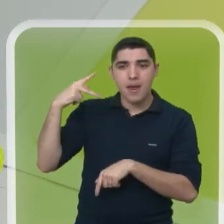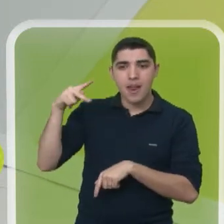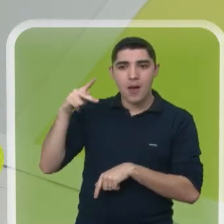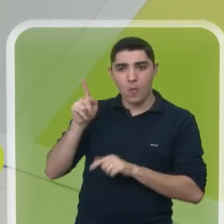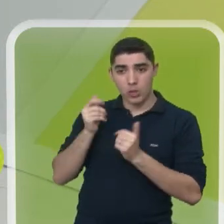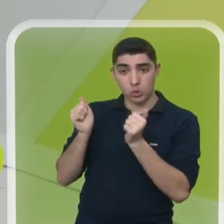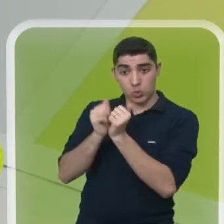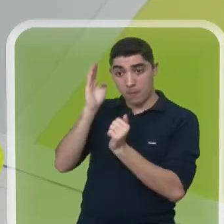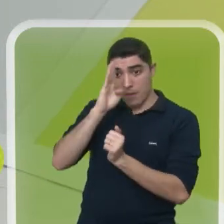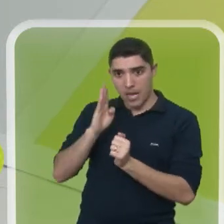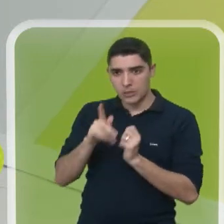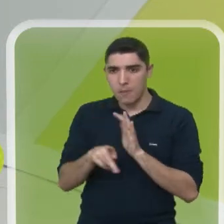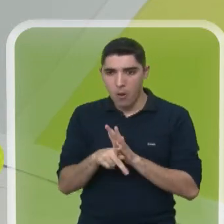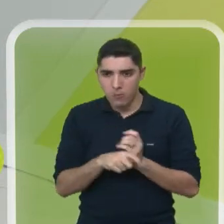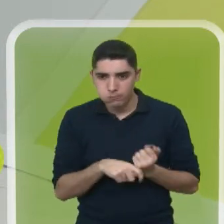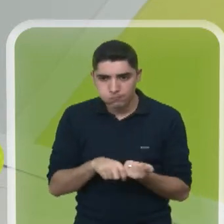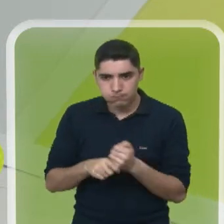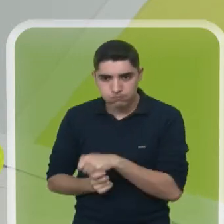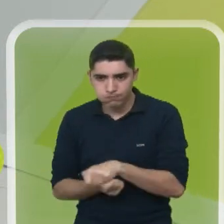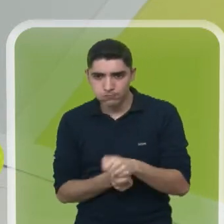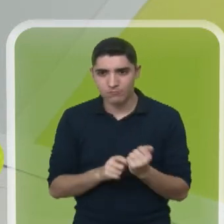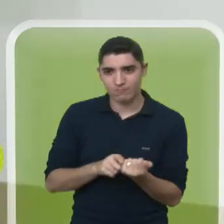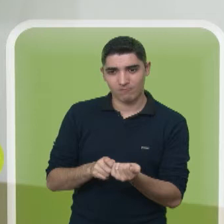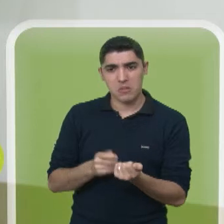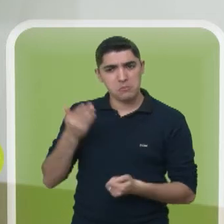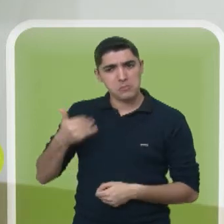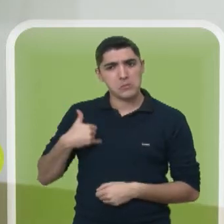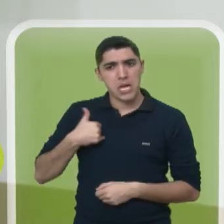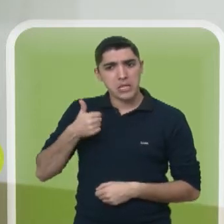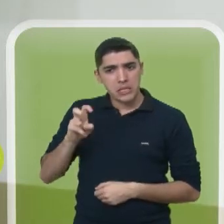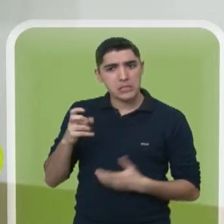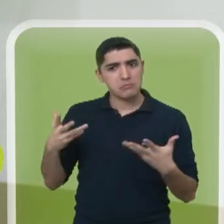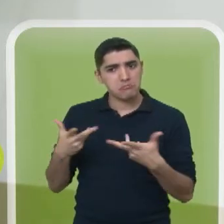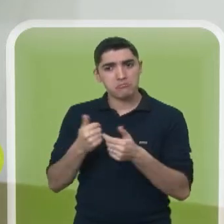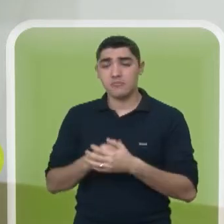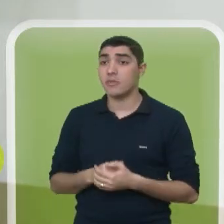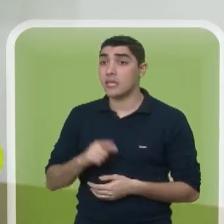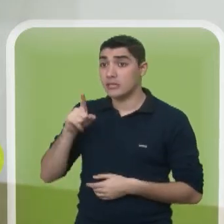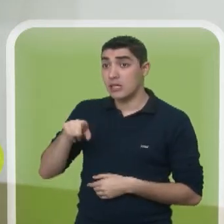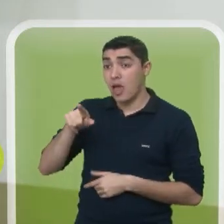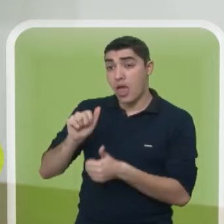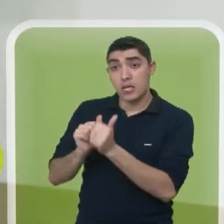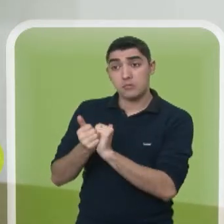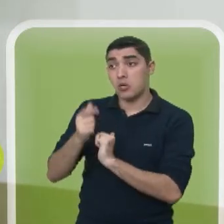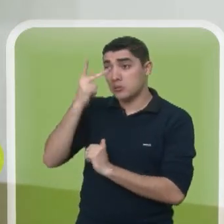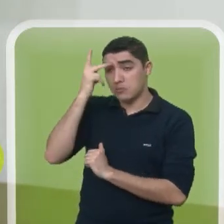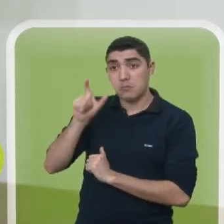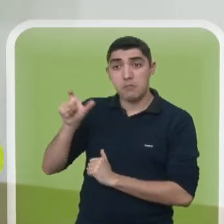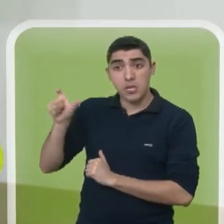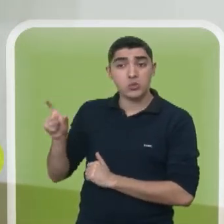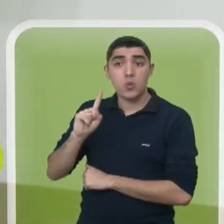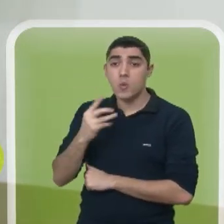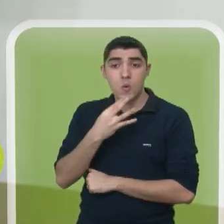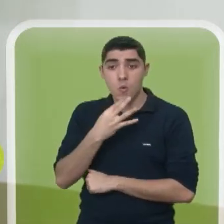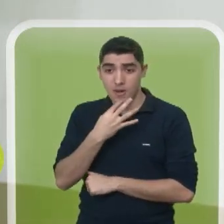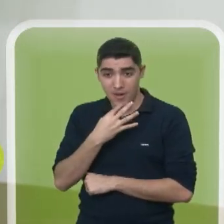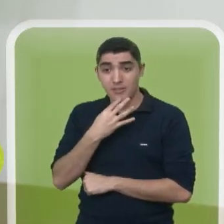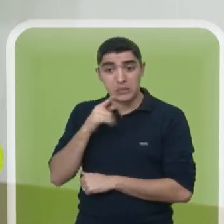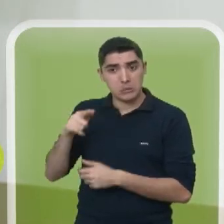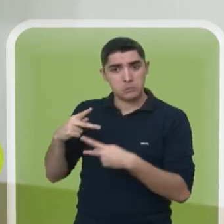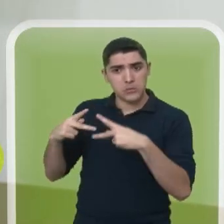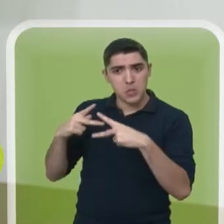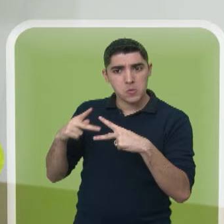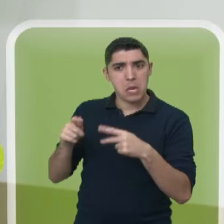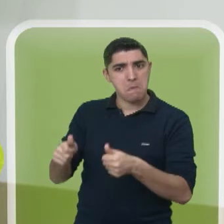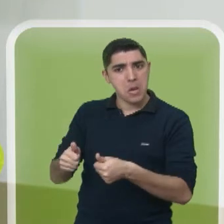com o hockey. Brunão, bela conquista dos meninos Sub-15. Pois é, e um esporte desconhecido para muita gente, né? São José aí cavando